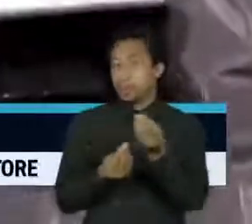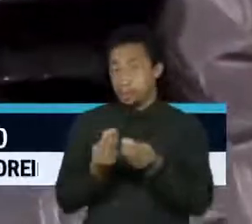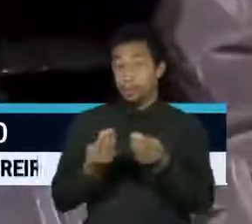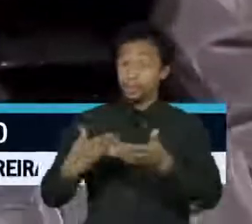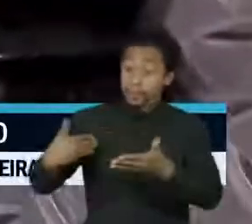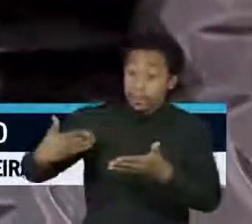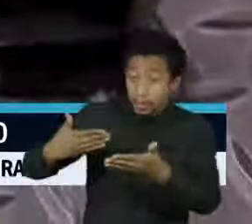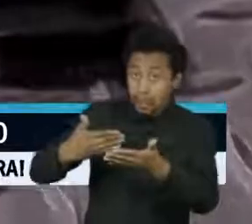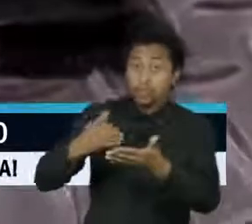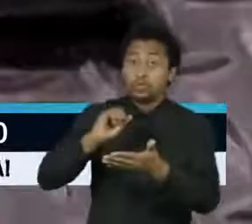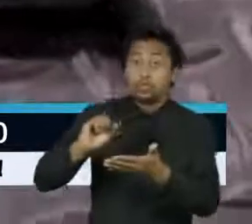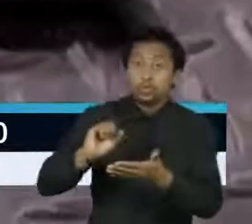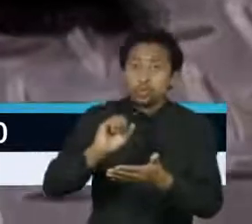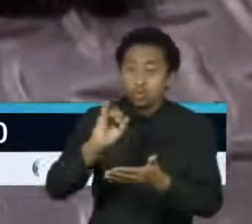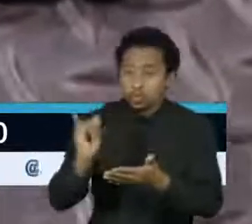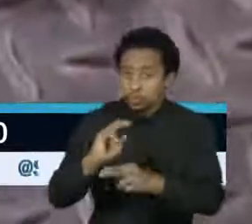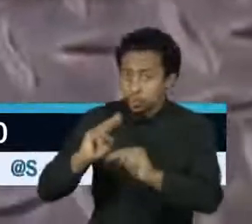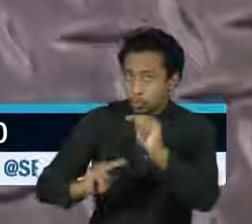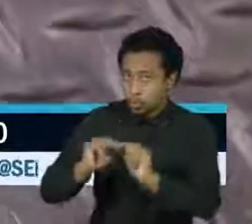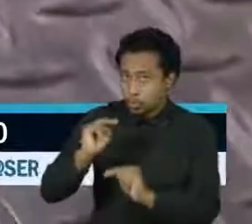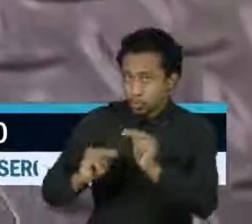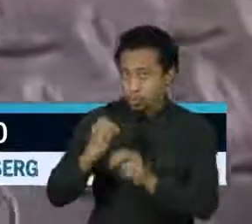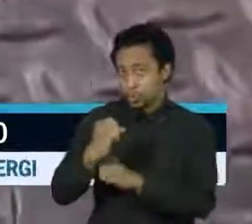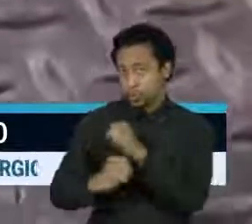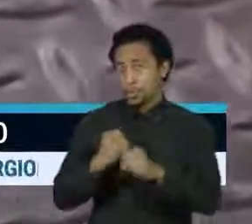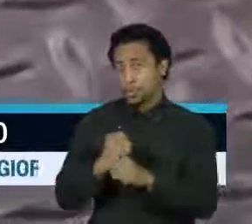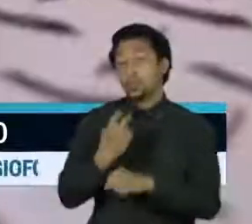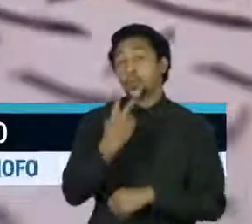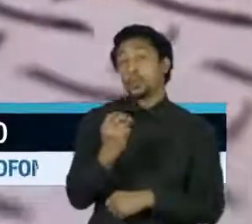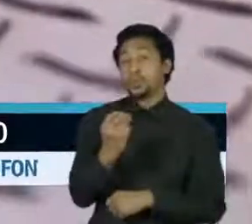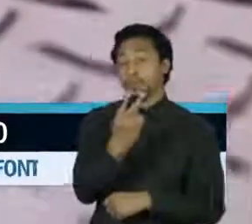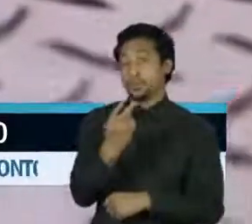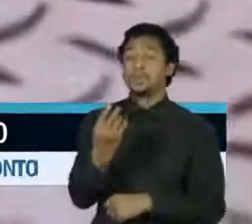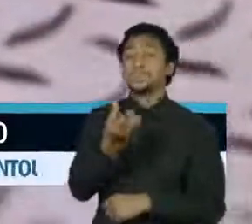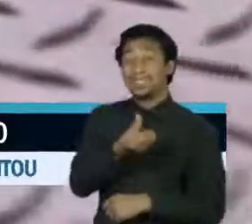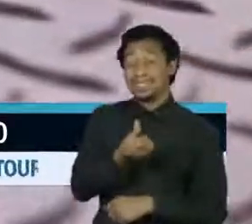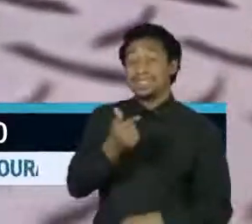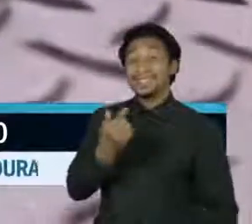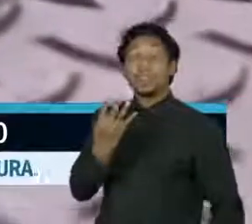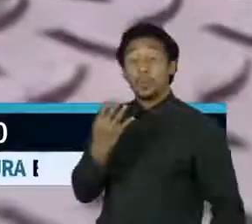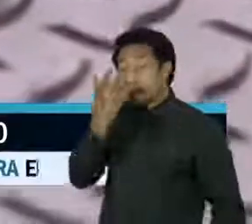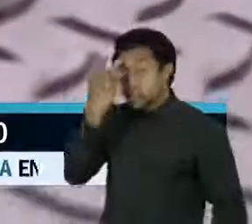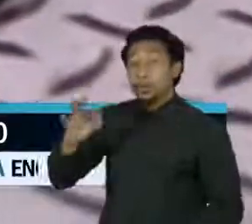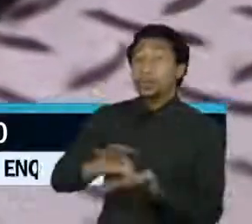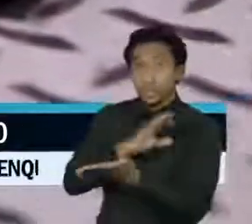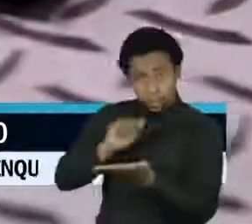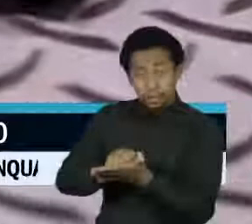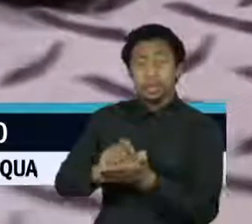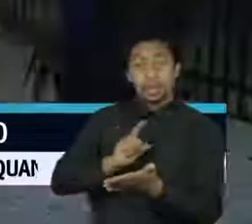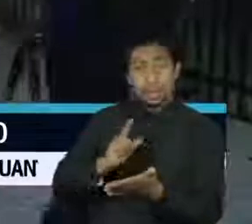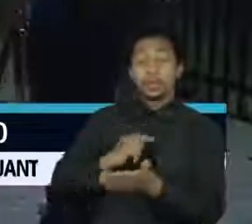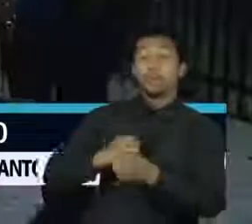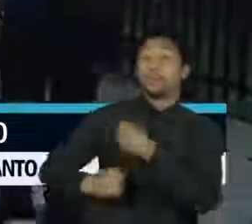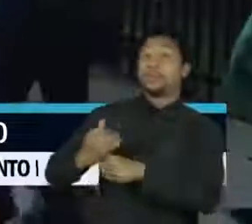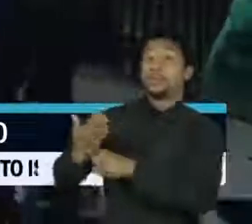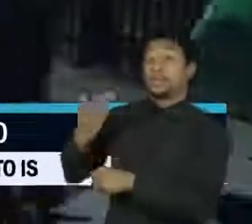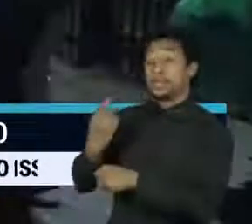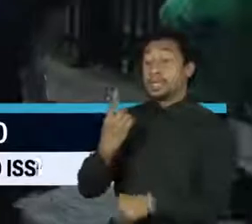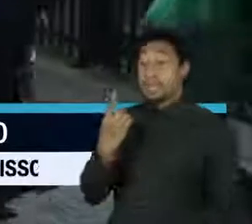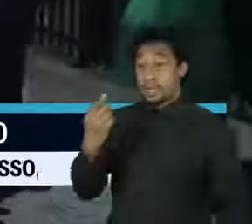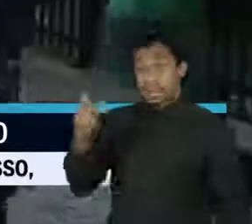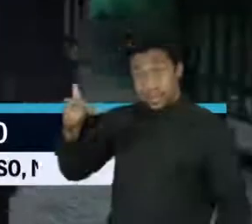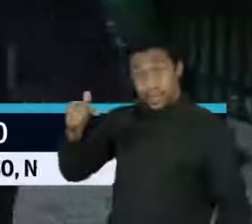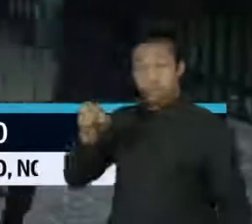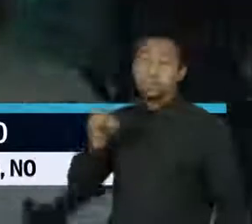ano, 674 mil pessoas tinham esse registro. Em 2018, eram 117 mil. O Brasil tem